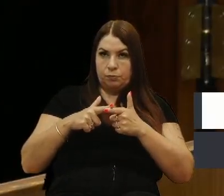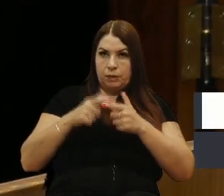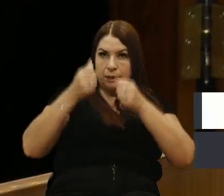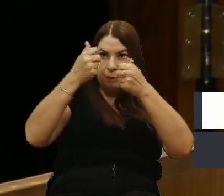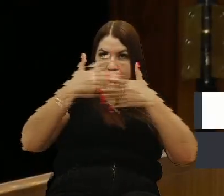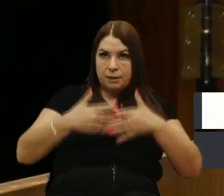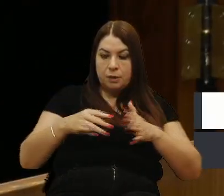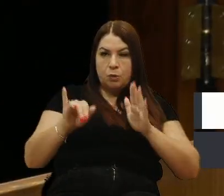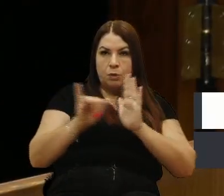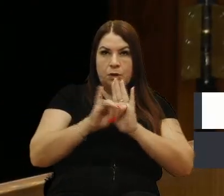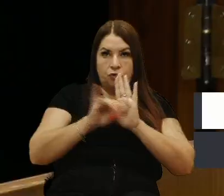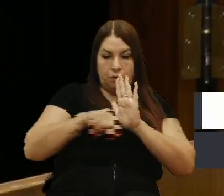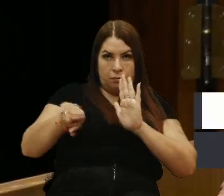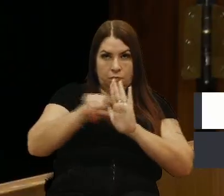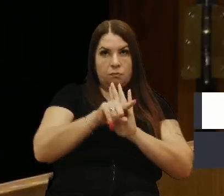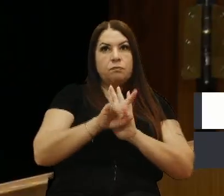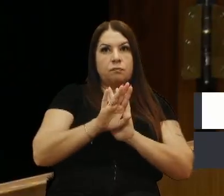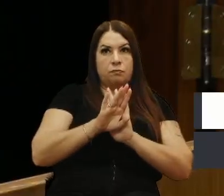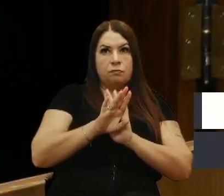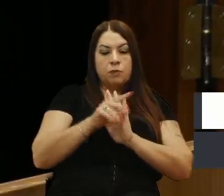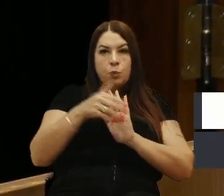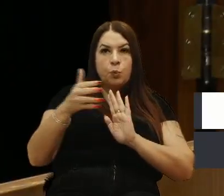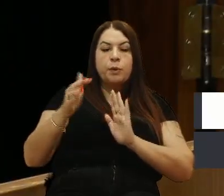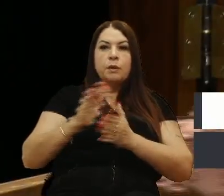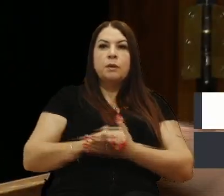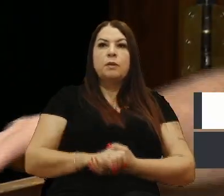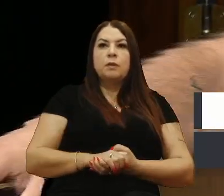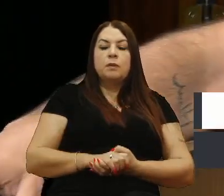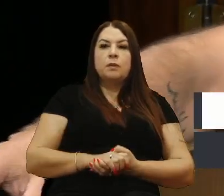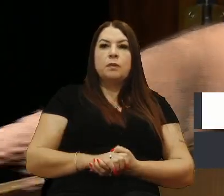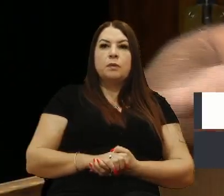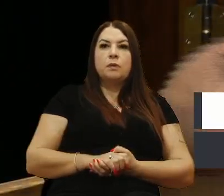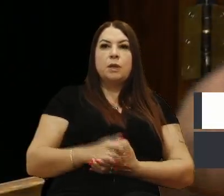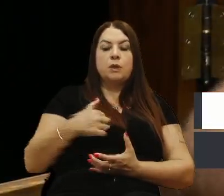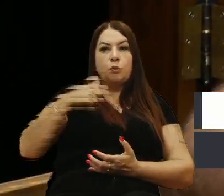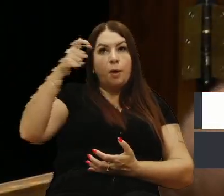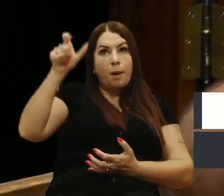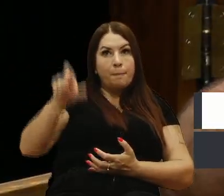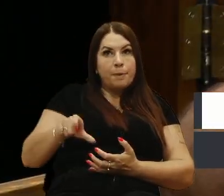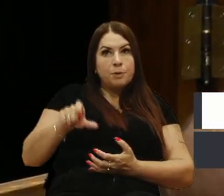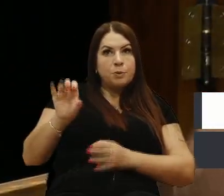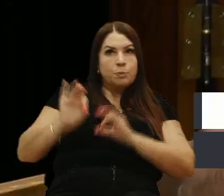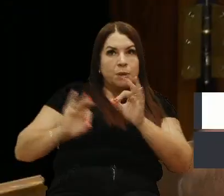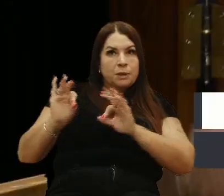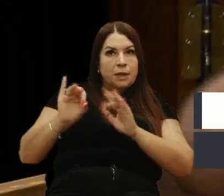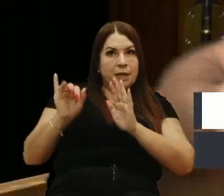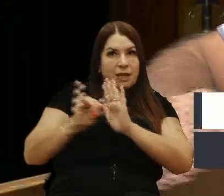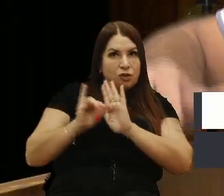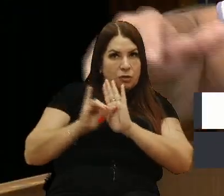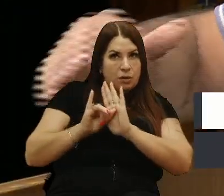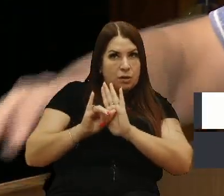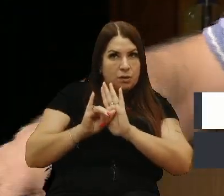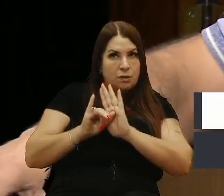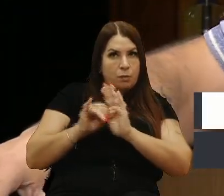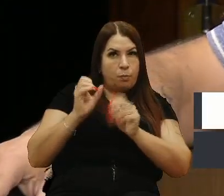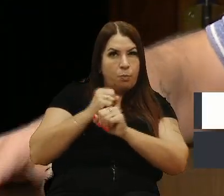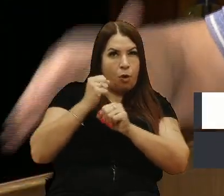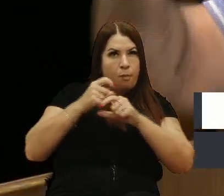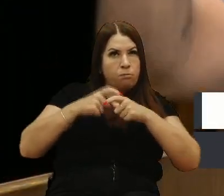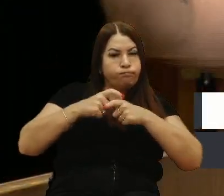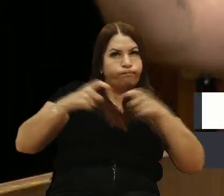descrição do edital. Quando eu sou a pessoa que vou elaborar um edital para uma obra